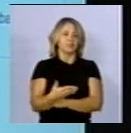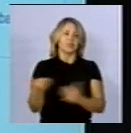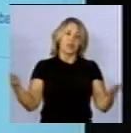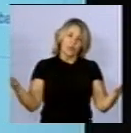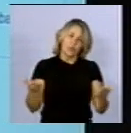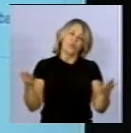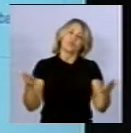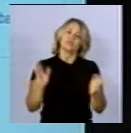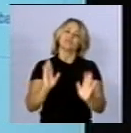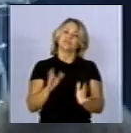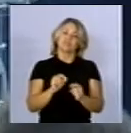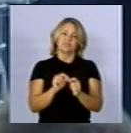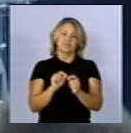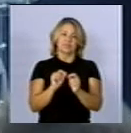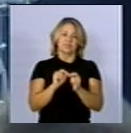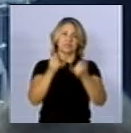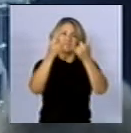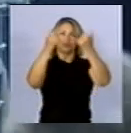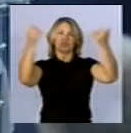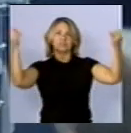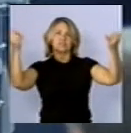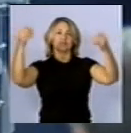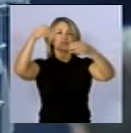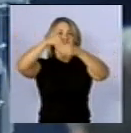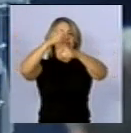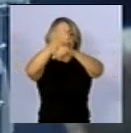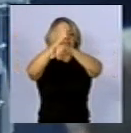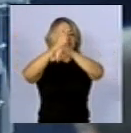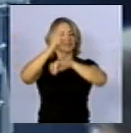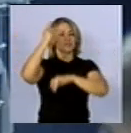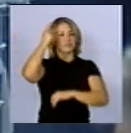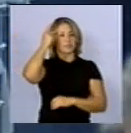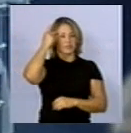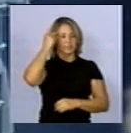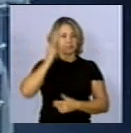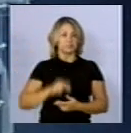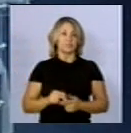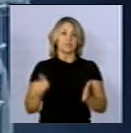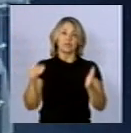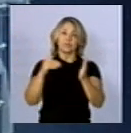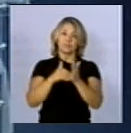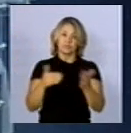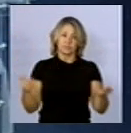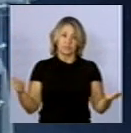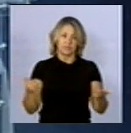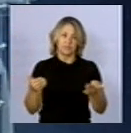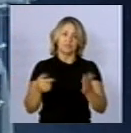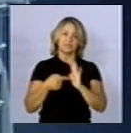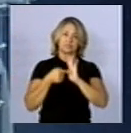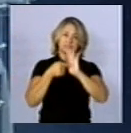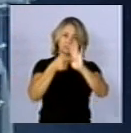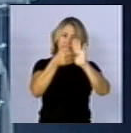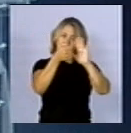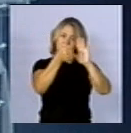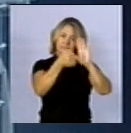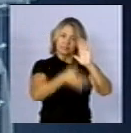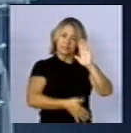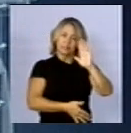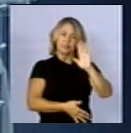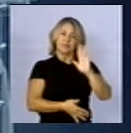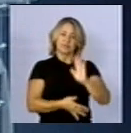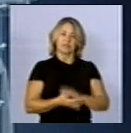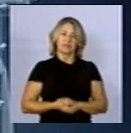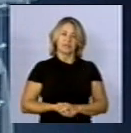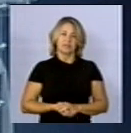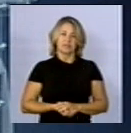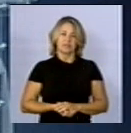faz das expansões ao longo do estado e eh por último deixar aí registrado que